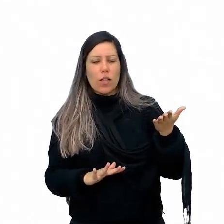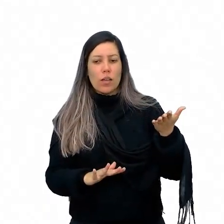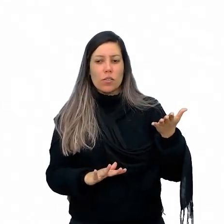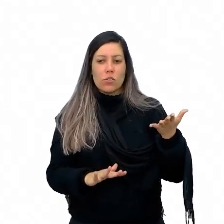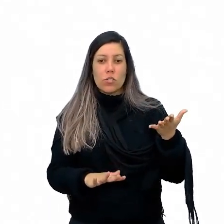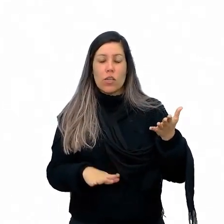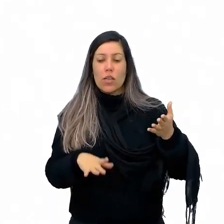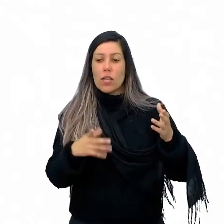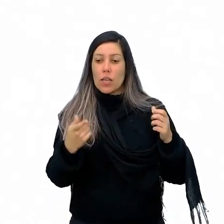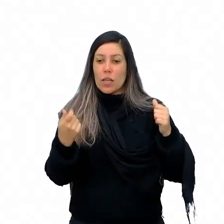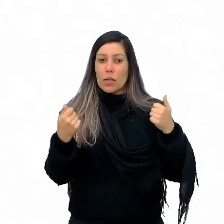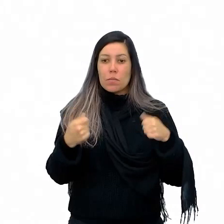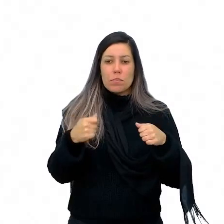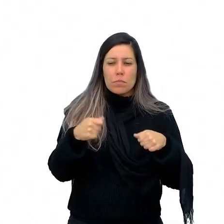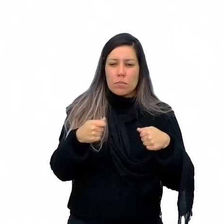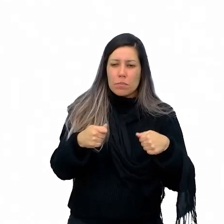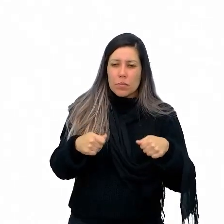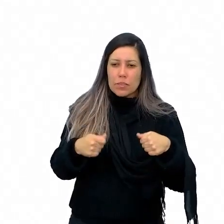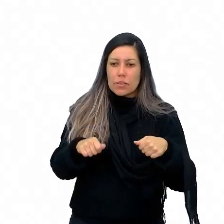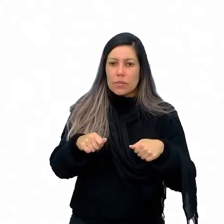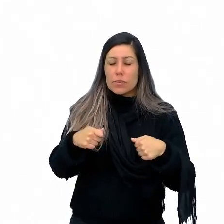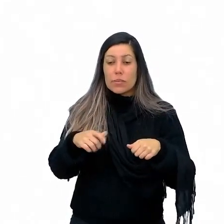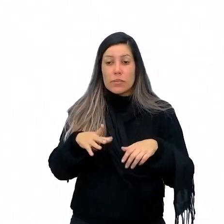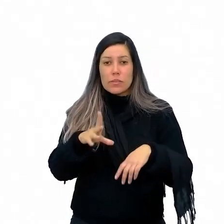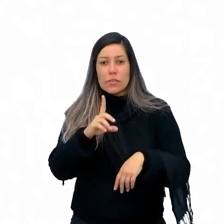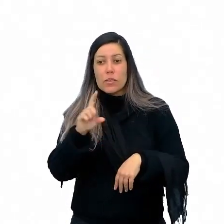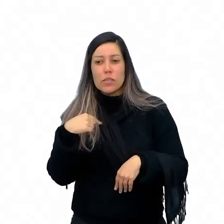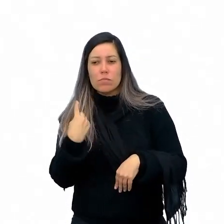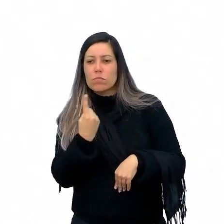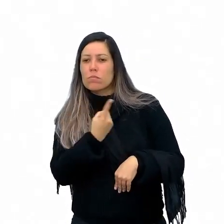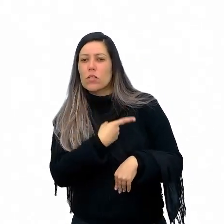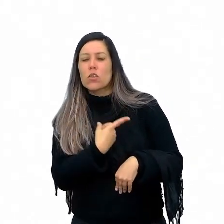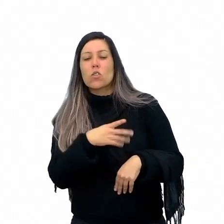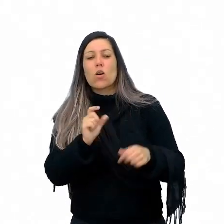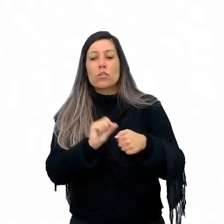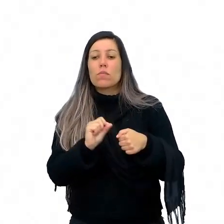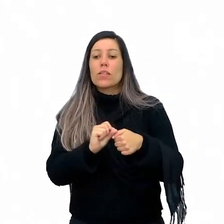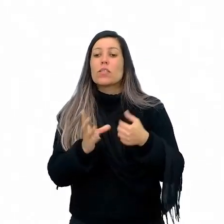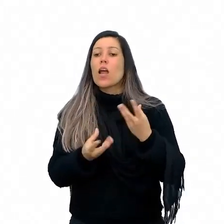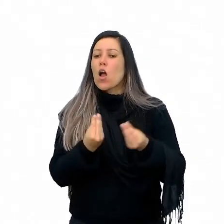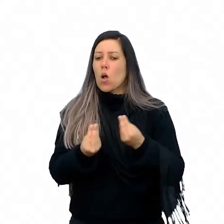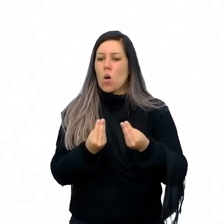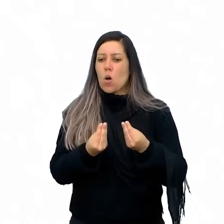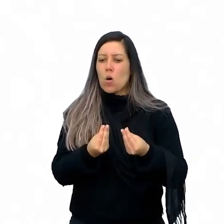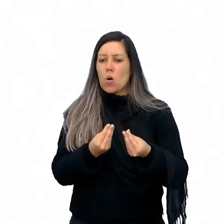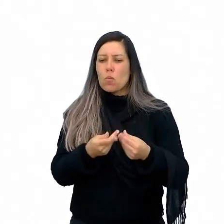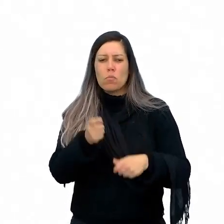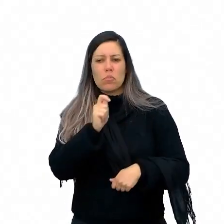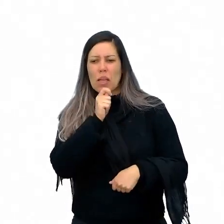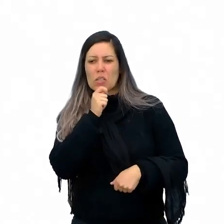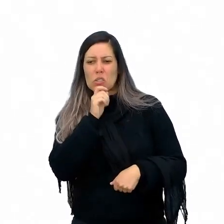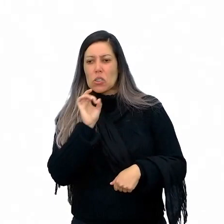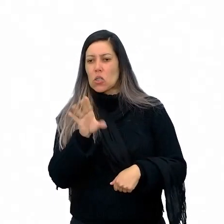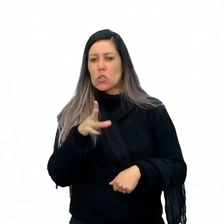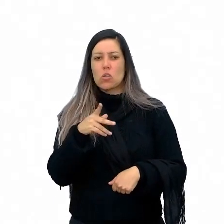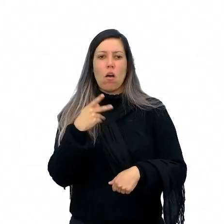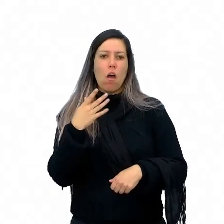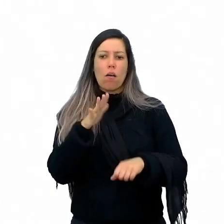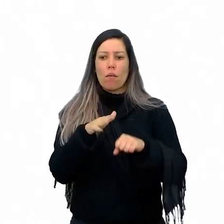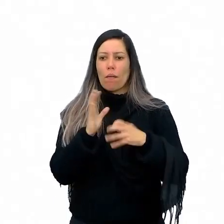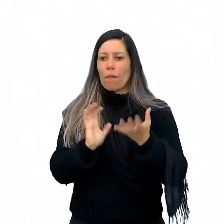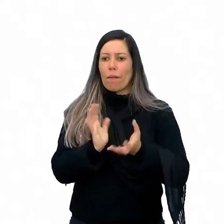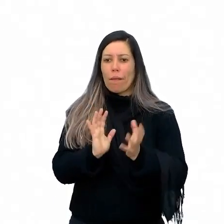na massa, é aquilo que, de fato, a gente vai operacionalizar, né? Não adianta só a gente falar sobre alguma coisa,